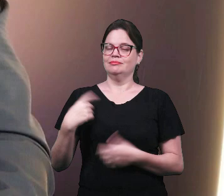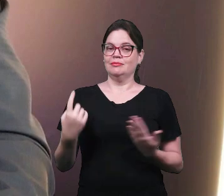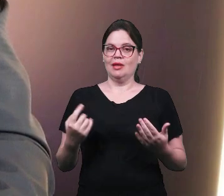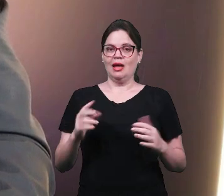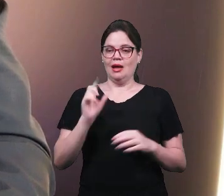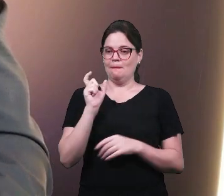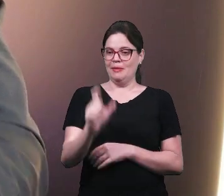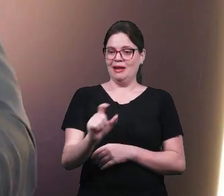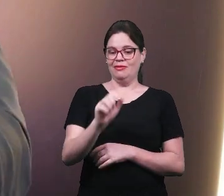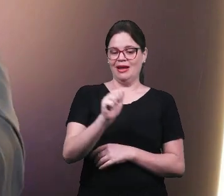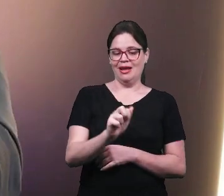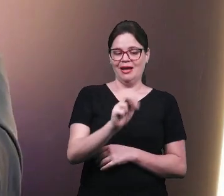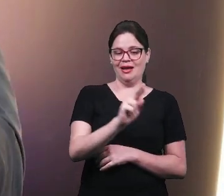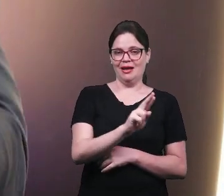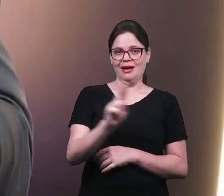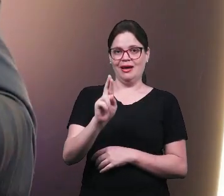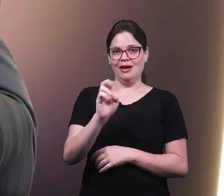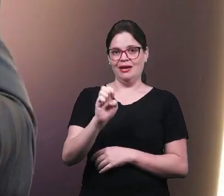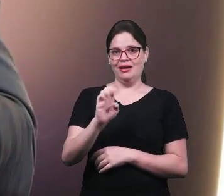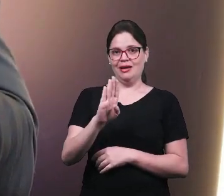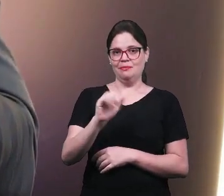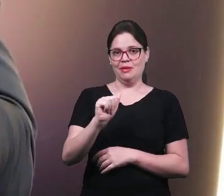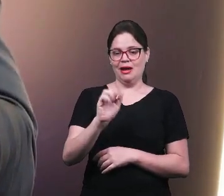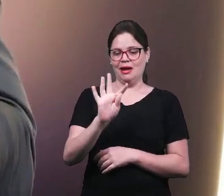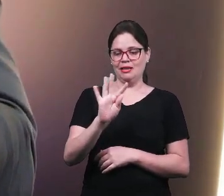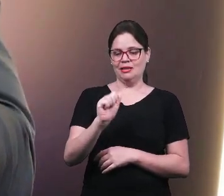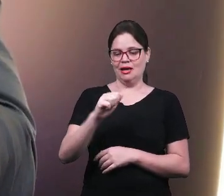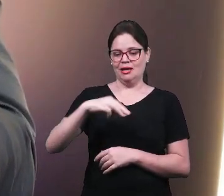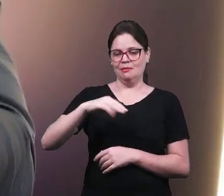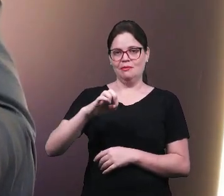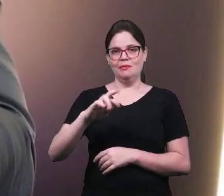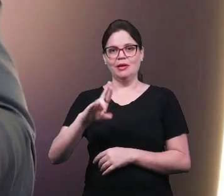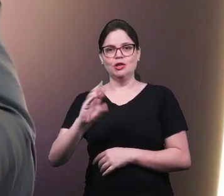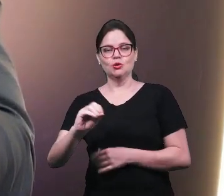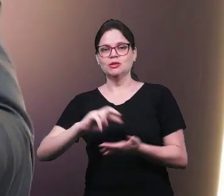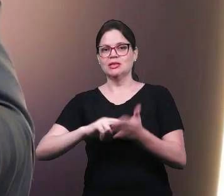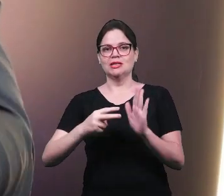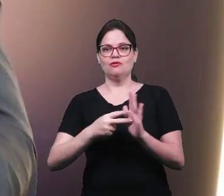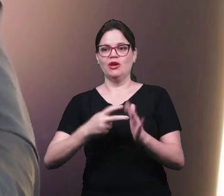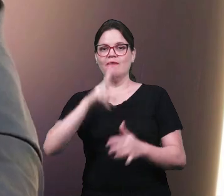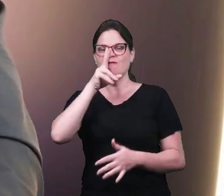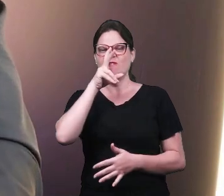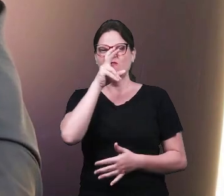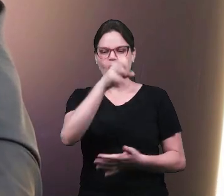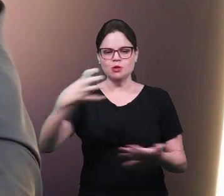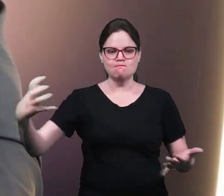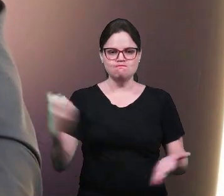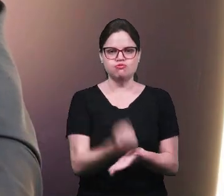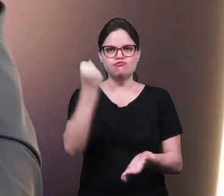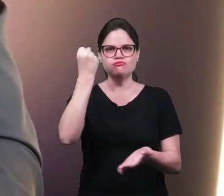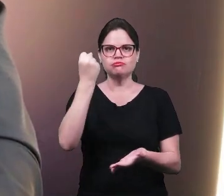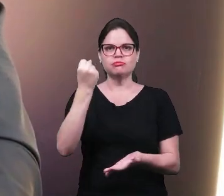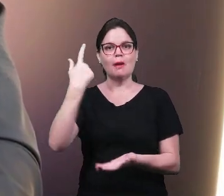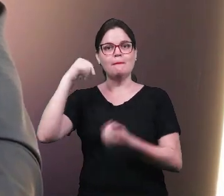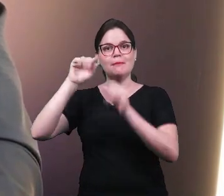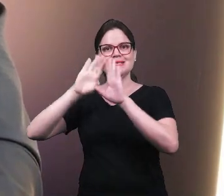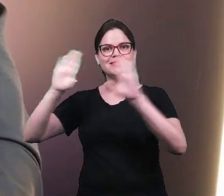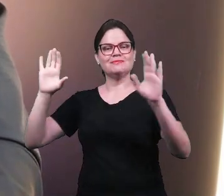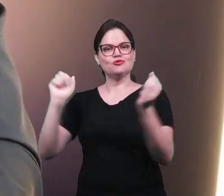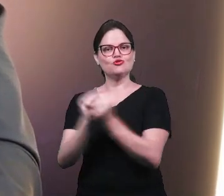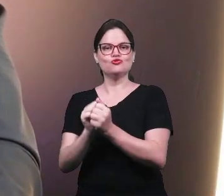palavra arrebatamento é tomar com força, retirar com força desse mundo para estar com ele para sempre. O desejo de Deus é